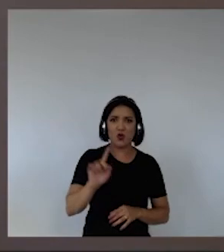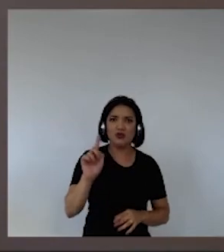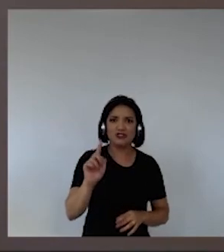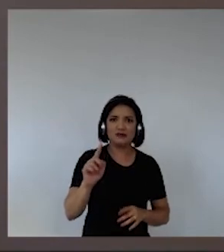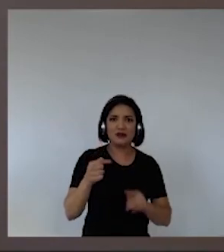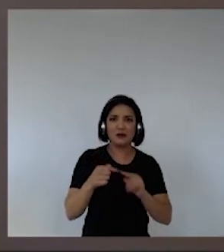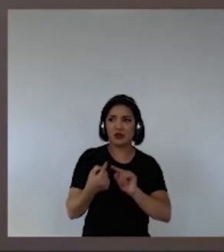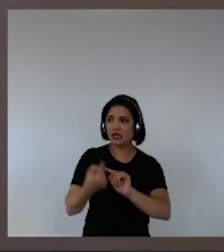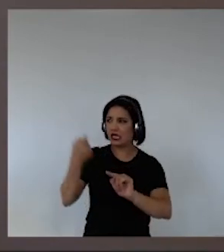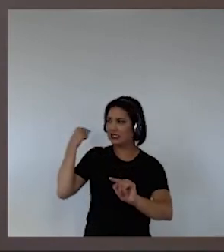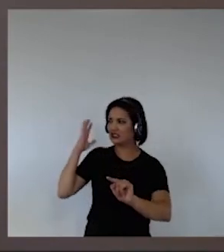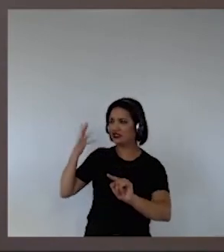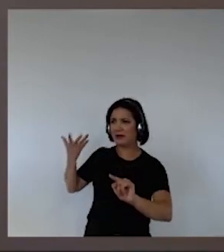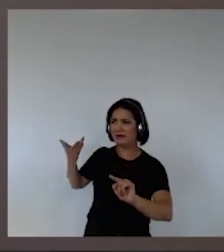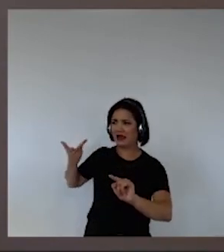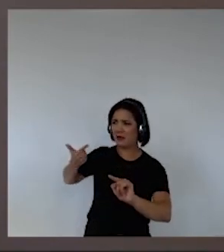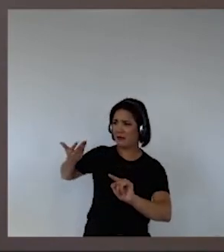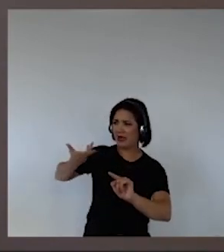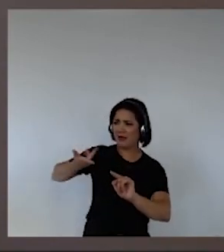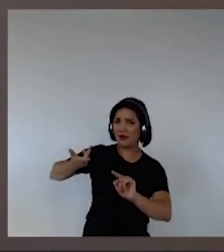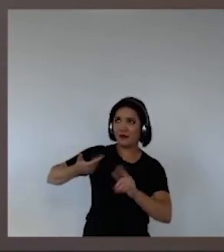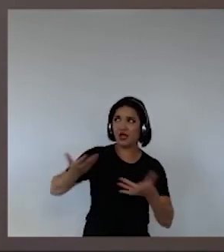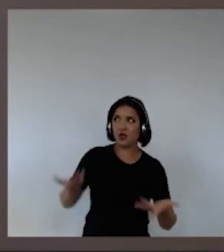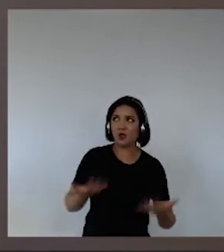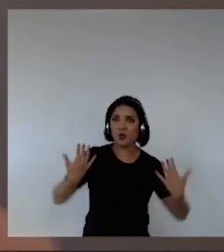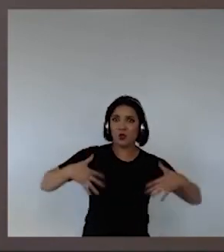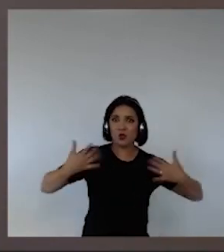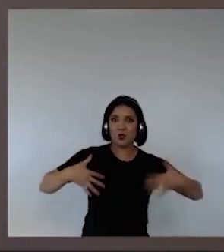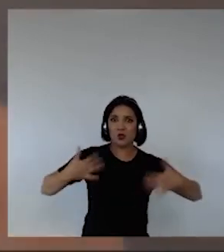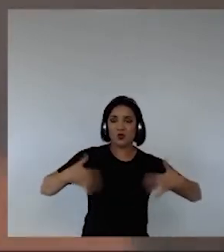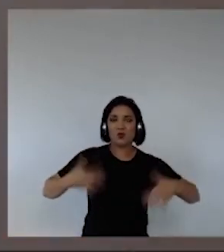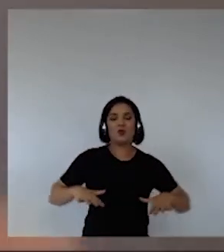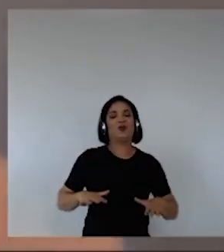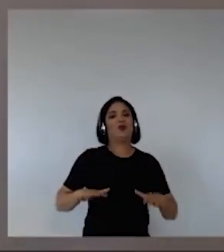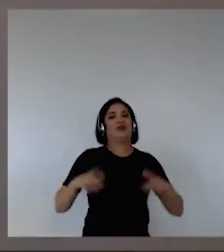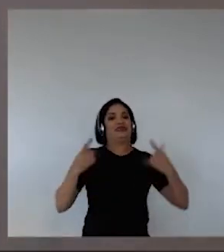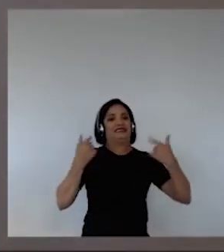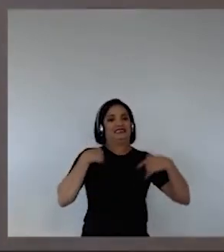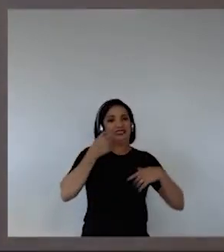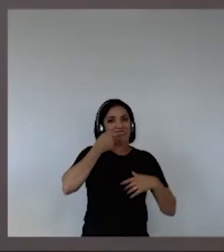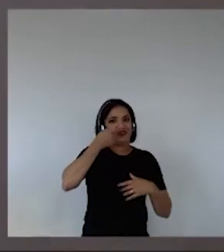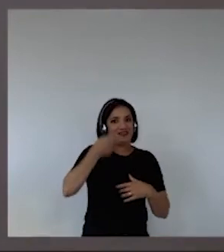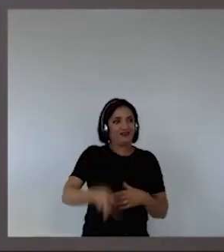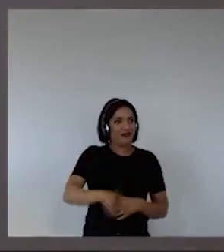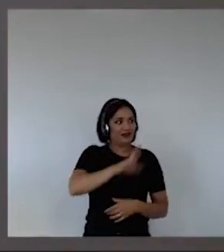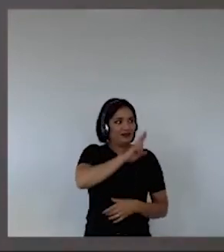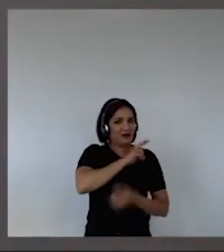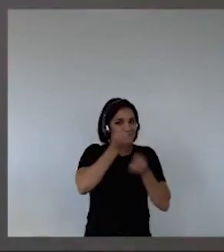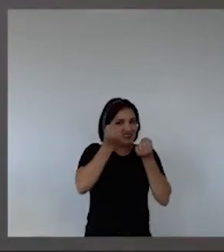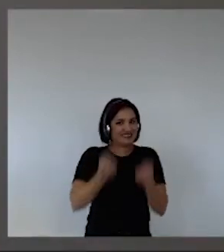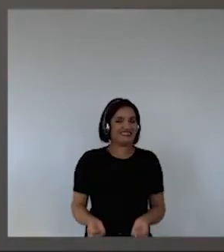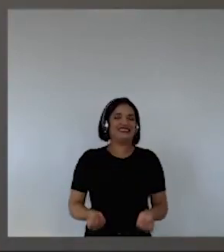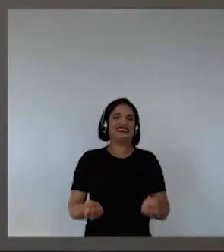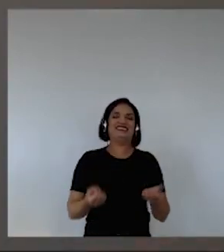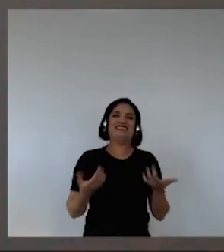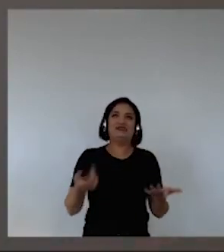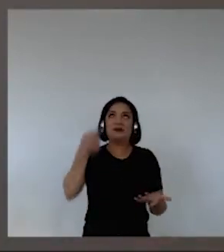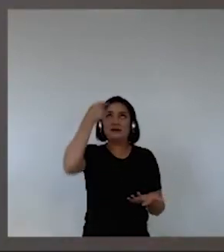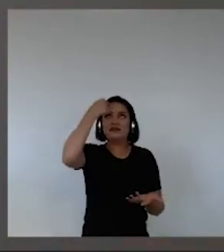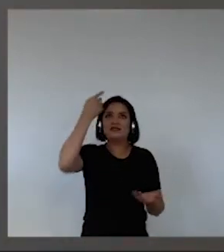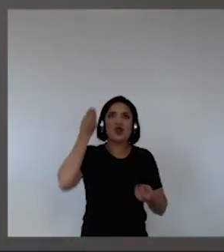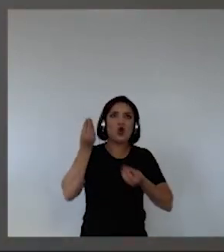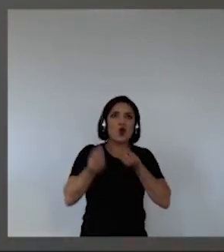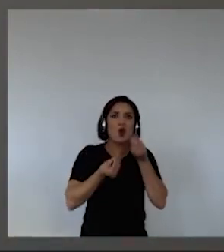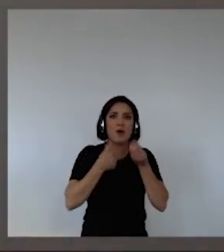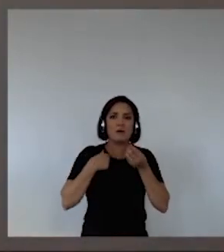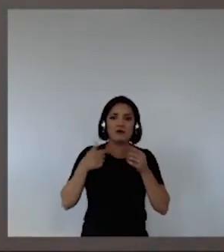você fica numa situação muito difícil depois de 3 palestras sensacionais, e eu fico me perguntando como é